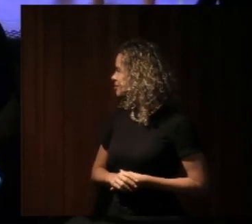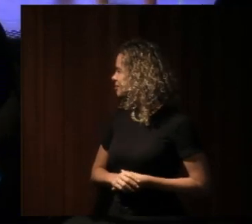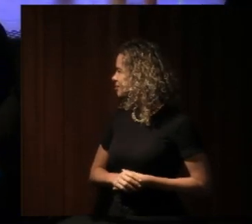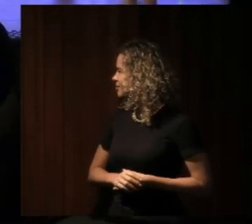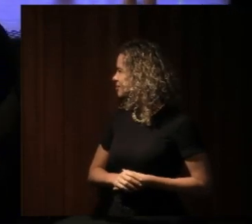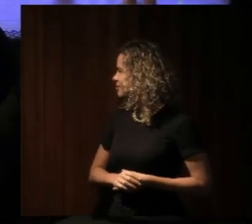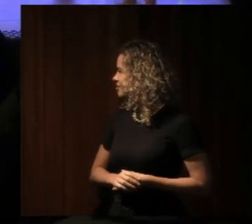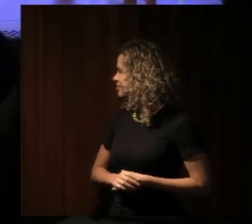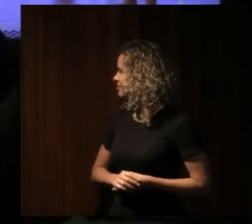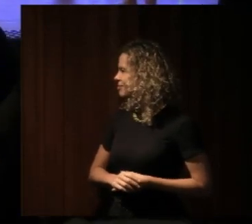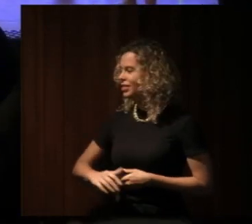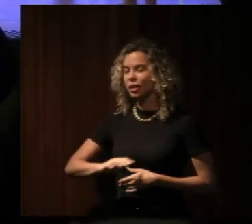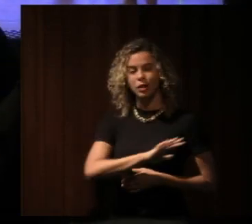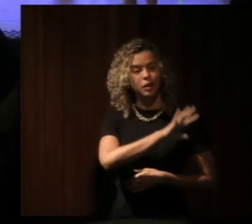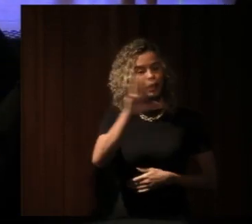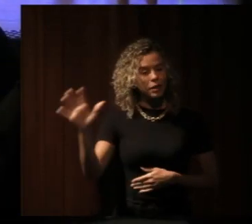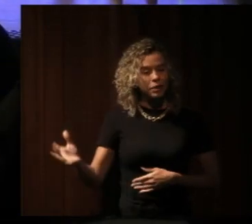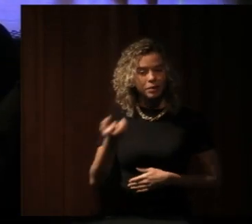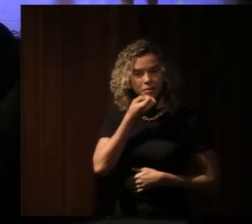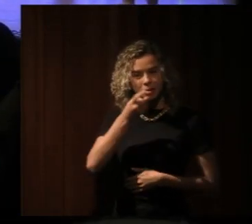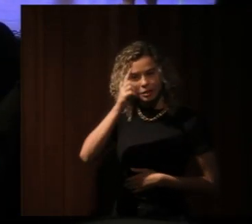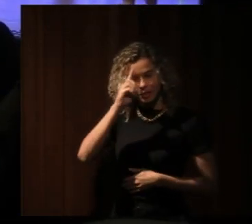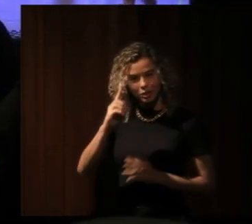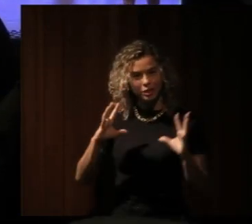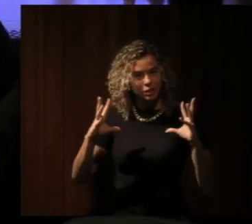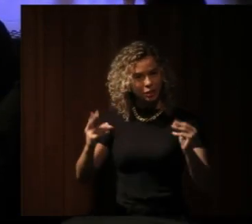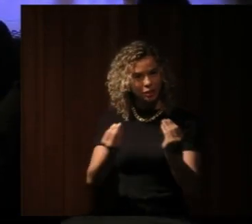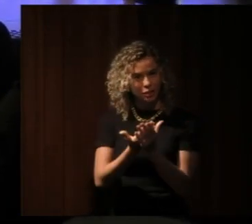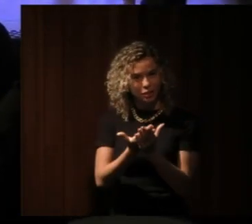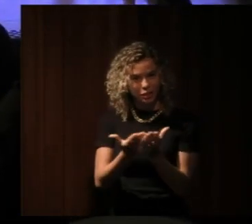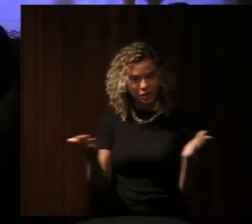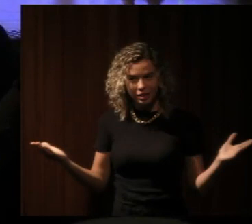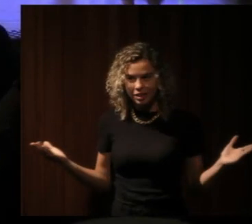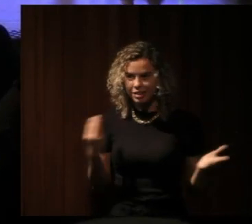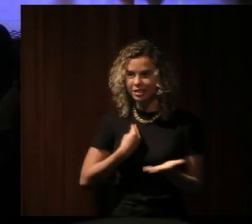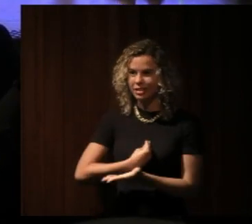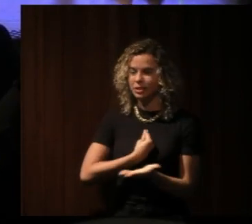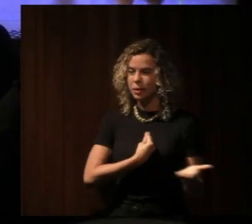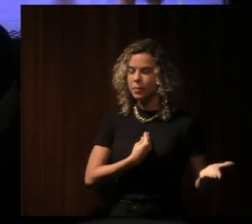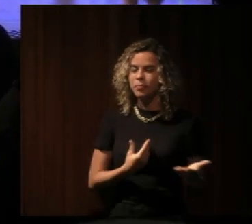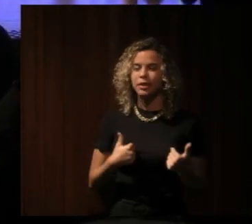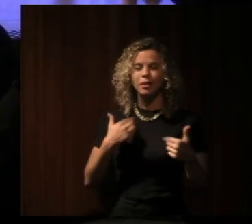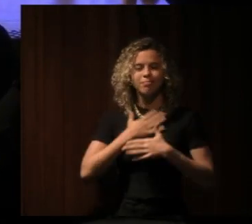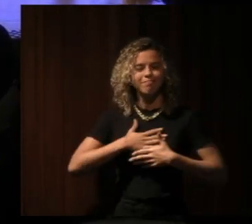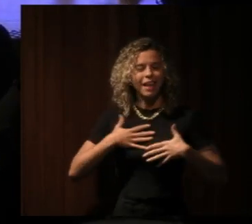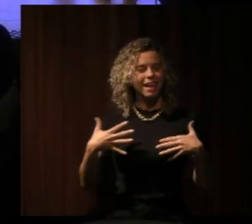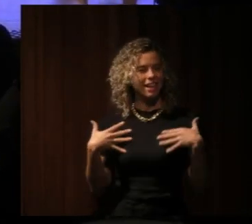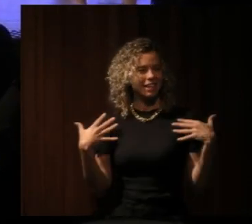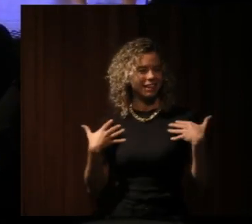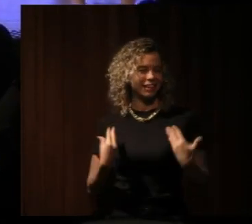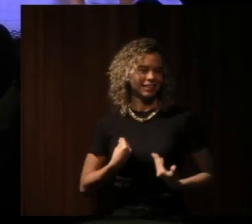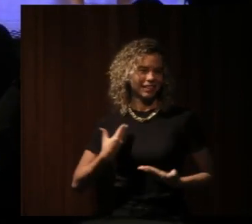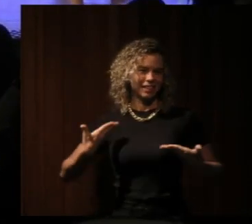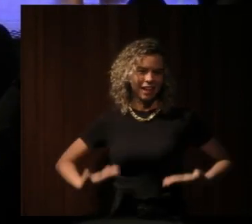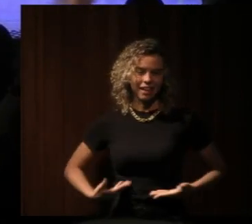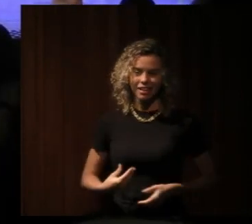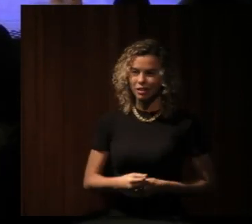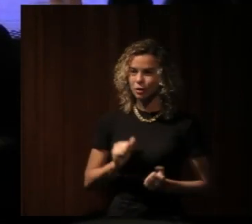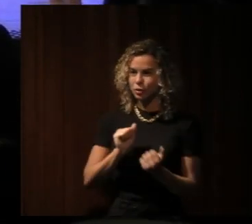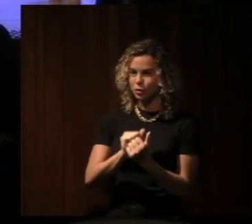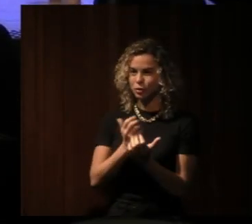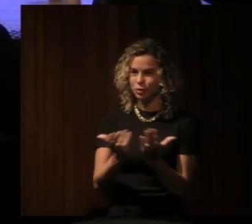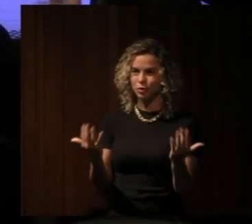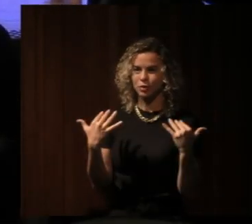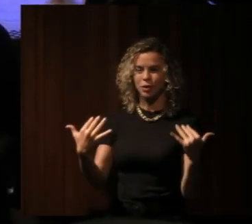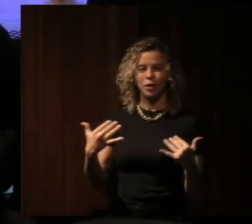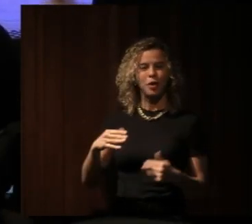debate bom dia bom dia a todos a todas que estão aqui é uma alegria est aqui né com vocês